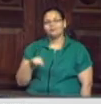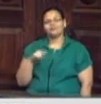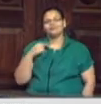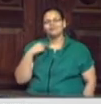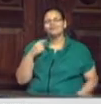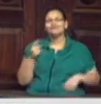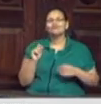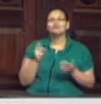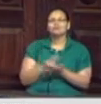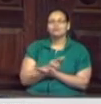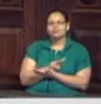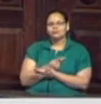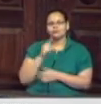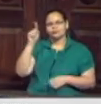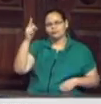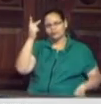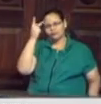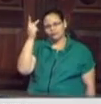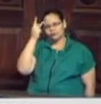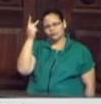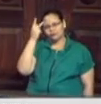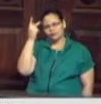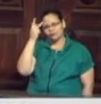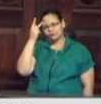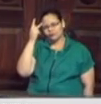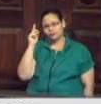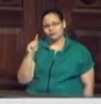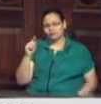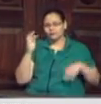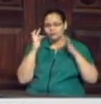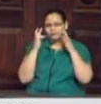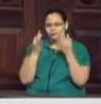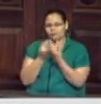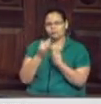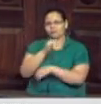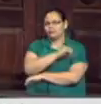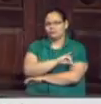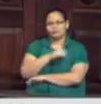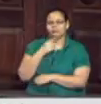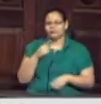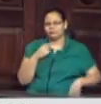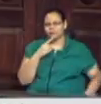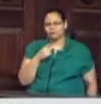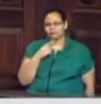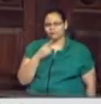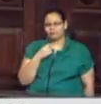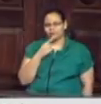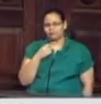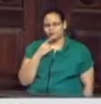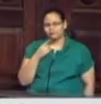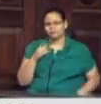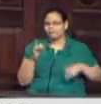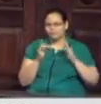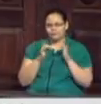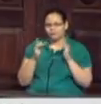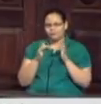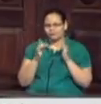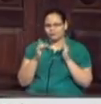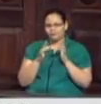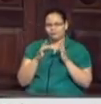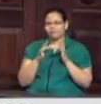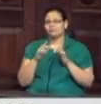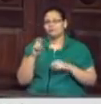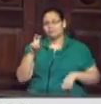São 2 meses que os familiares aqui do Rio não conseguem contato com essas pessoas,